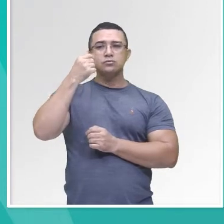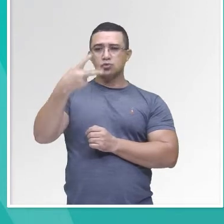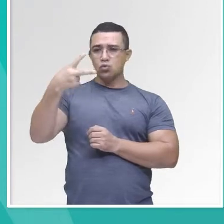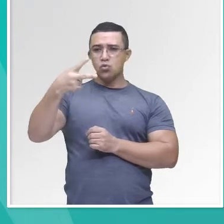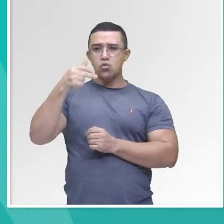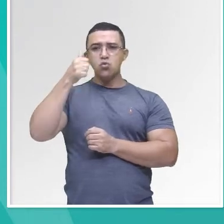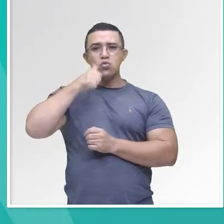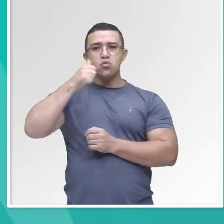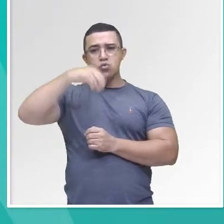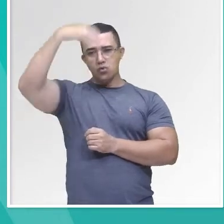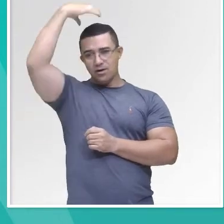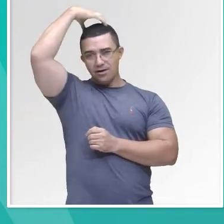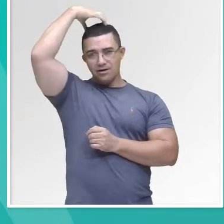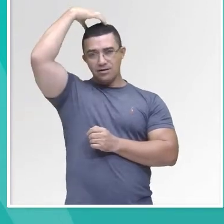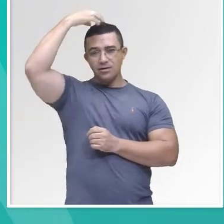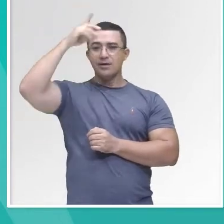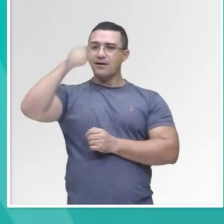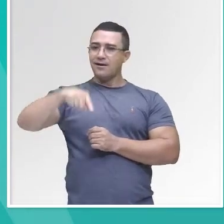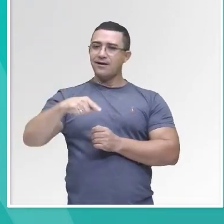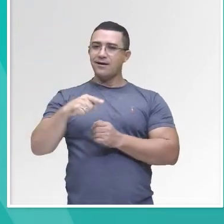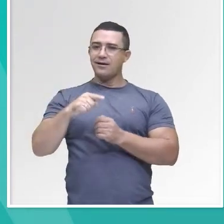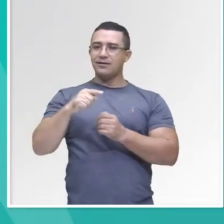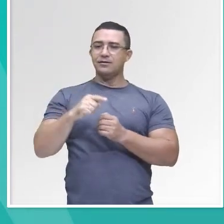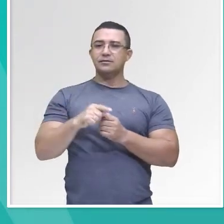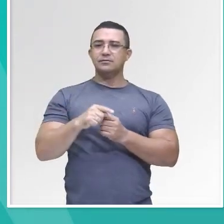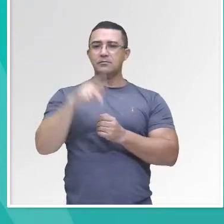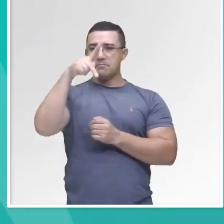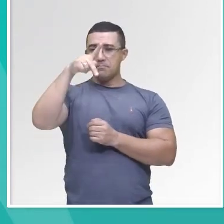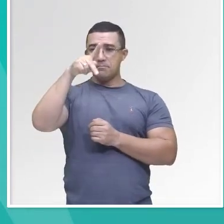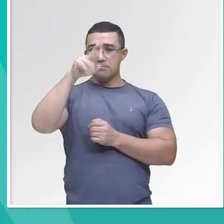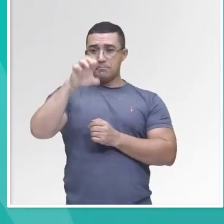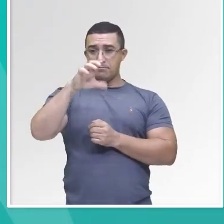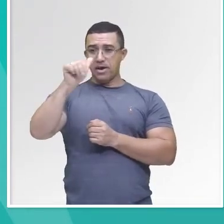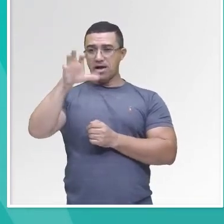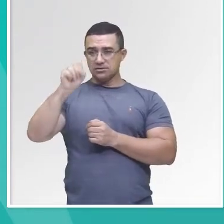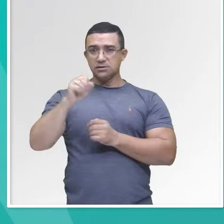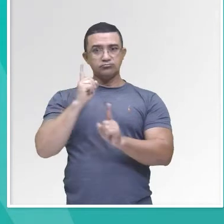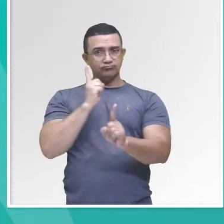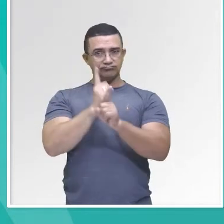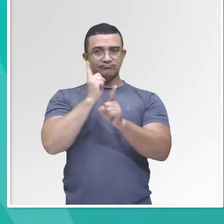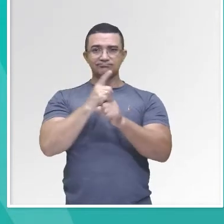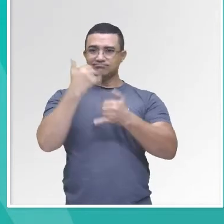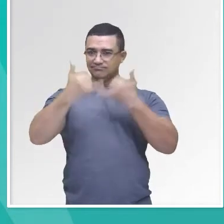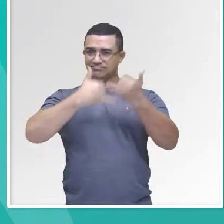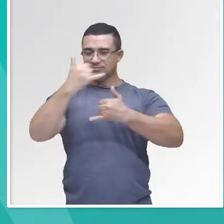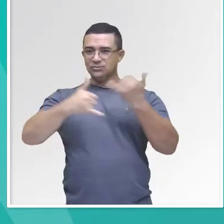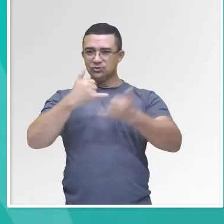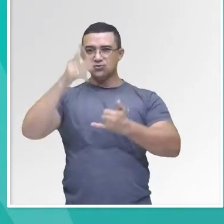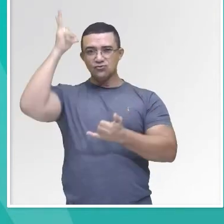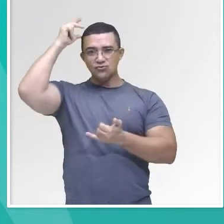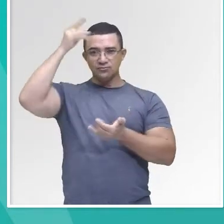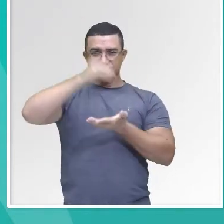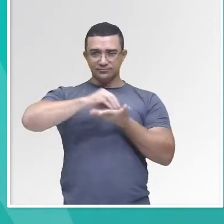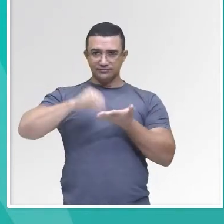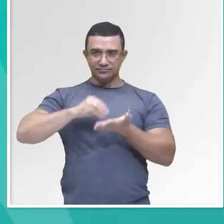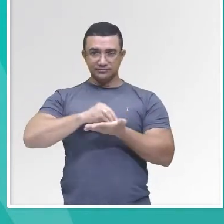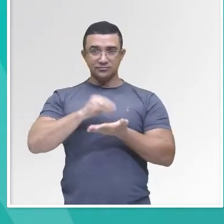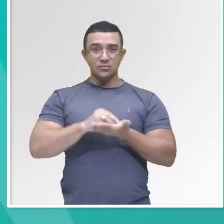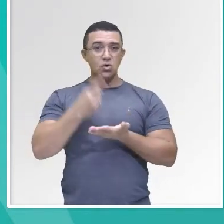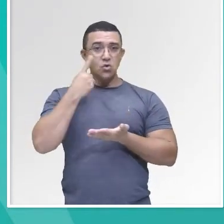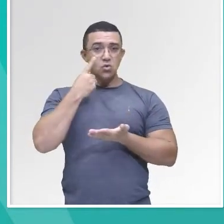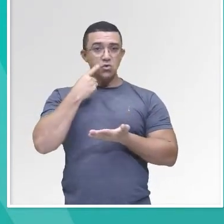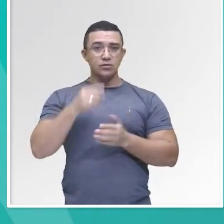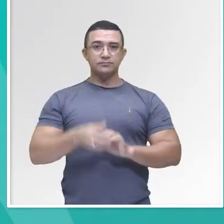vão encontrar aí no jogo de xadrez. E vamos falar um pouquinho mais a respeito do jogo de xadrez. Então, o